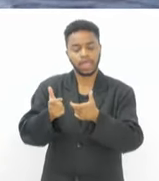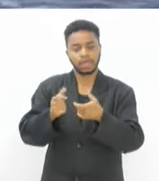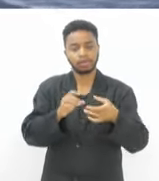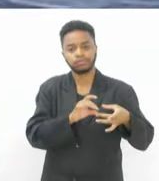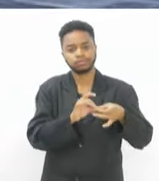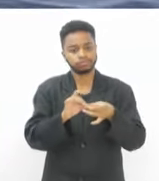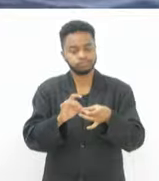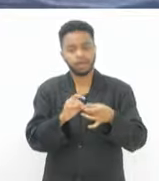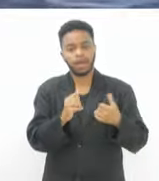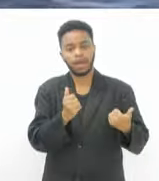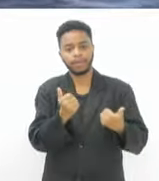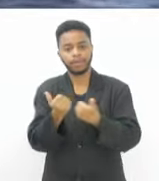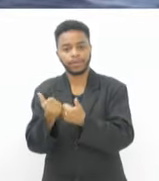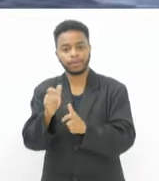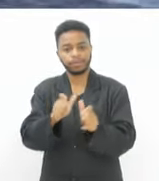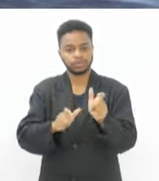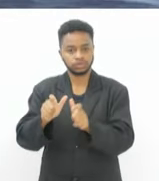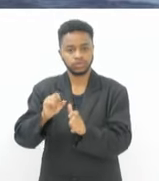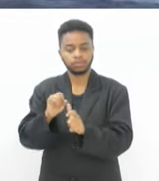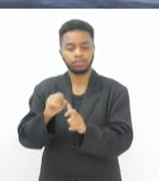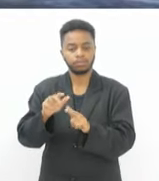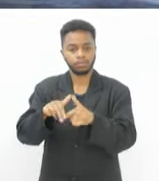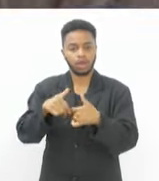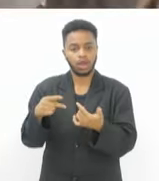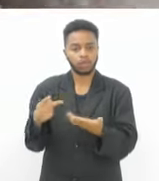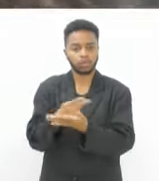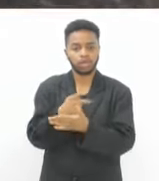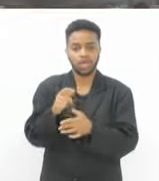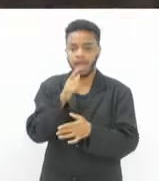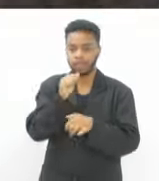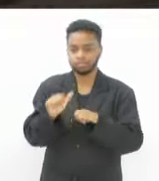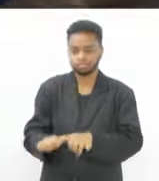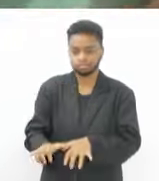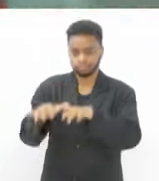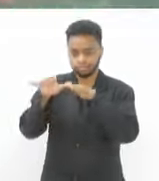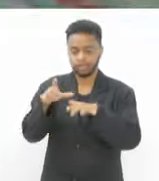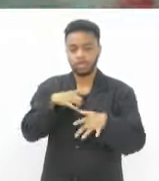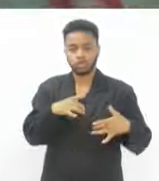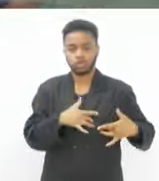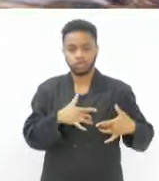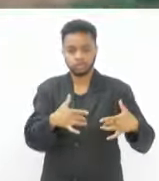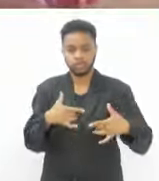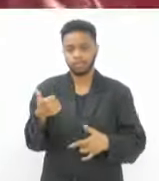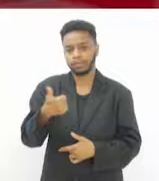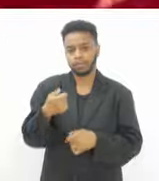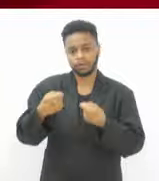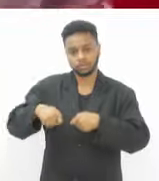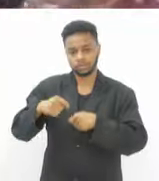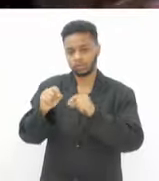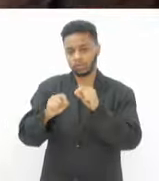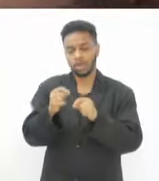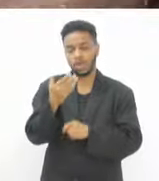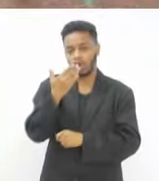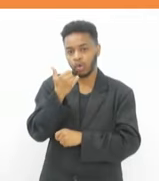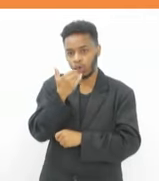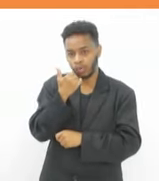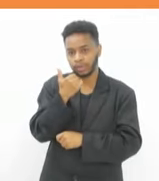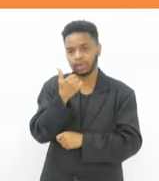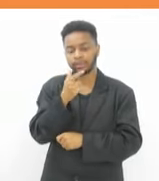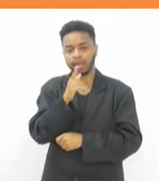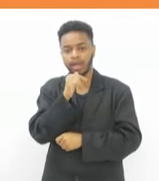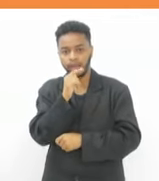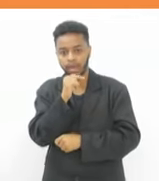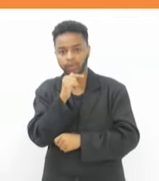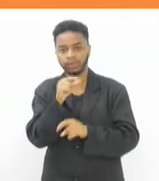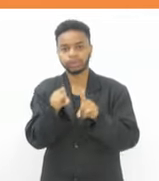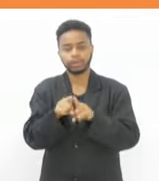para apoiar as vítimas das enchentes no território gaúcho. São donativos de primeira necessidade, incluindo alimentos não perecíveis, água mineral